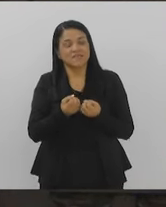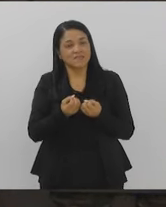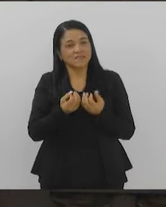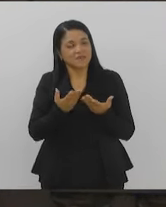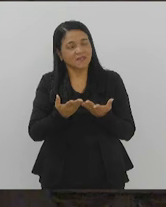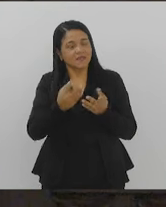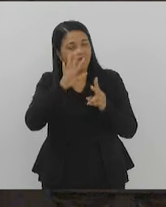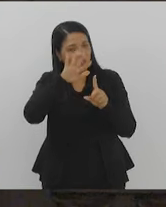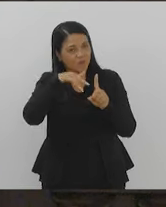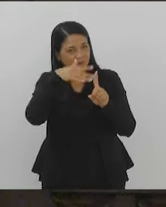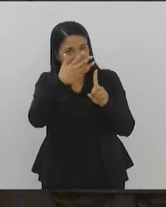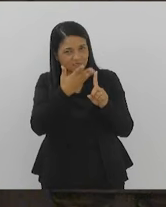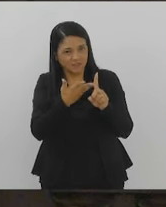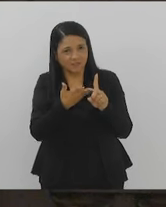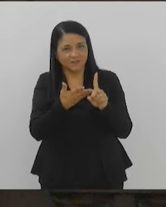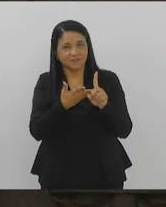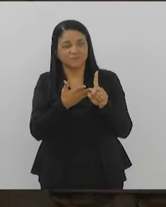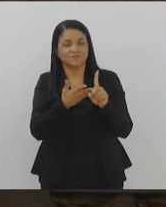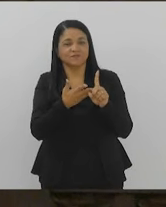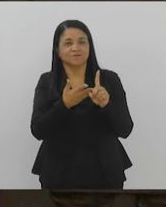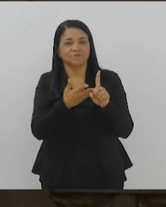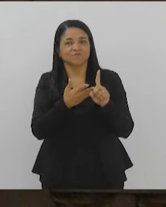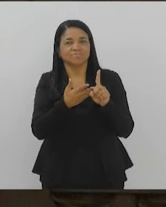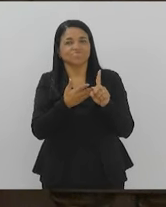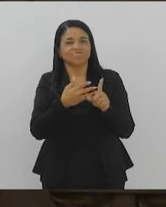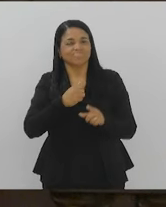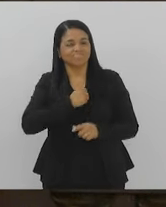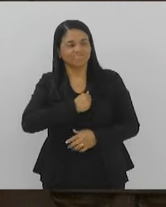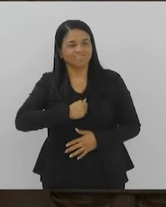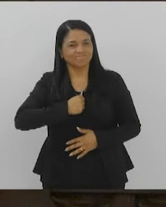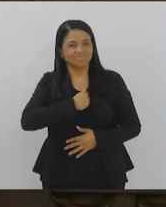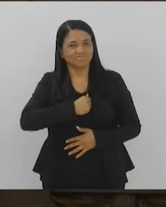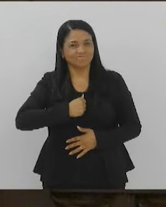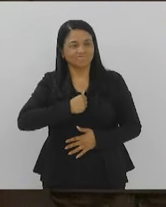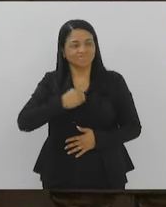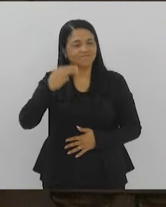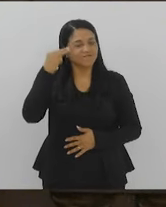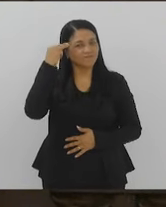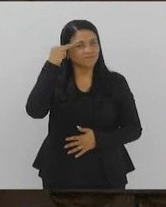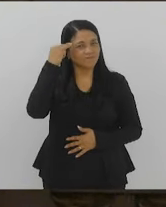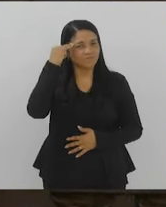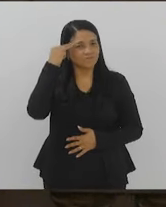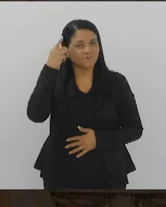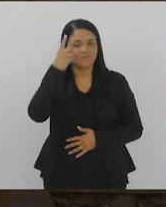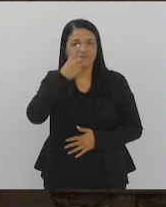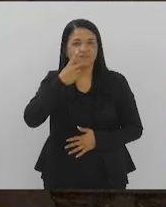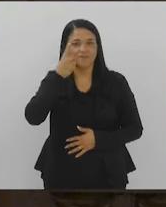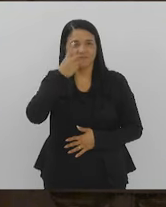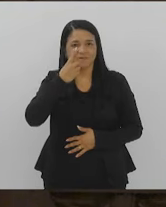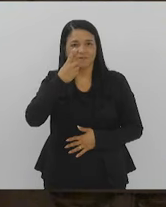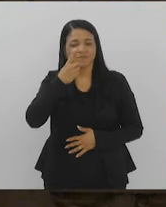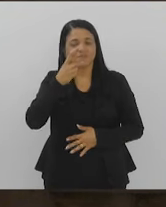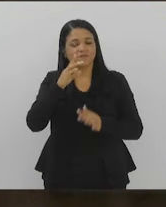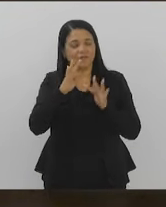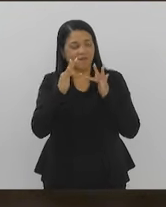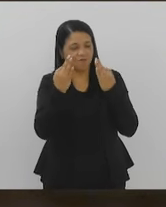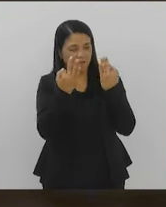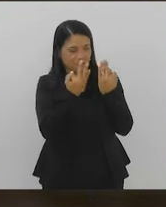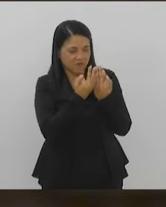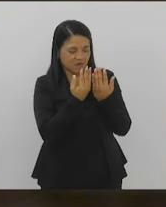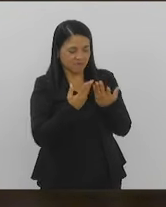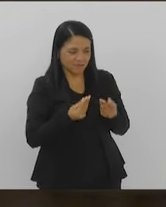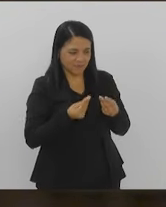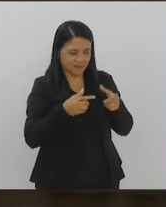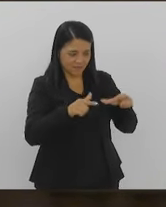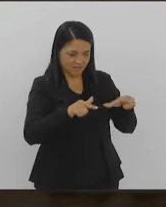homenagem aqui ao nosso saudoso deputado em memória, através da sua família, entregando uma placa. Quero convidar aqui a